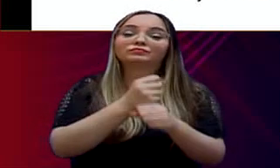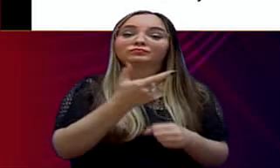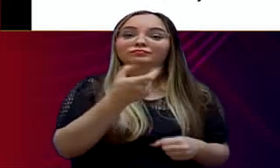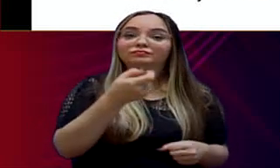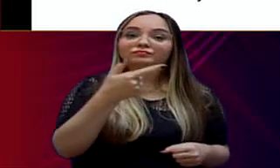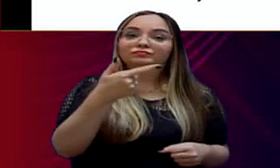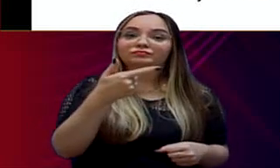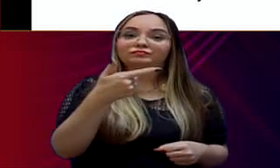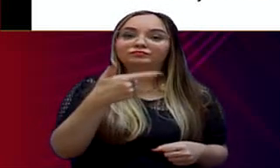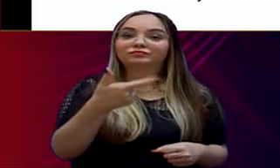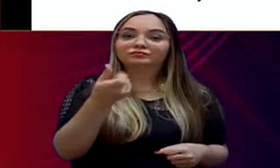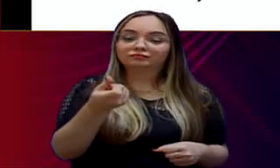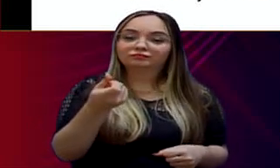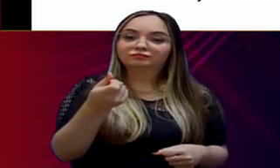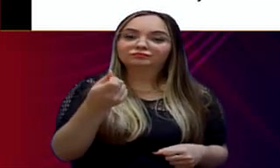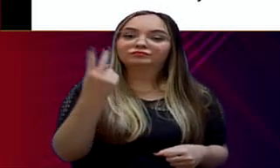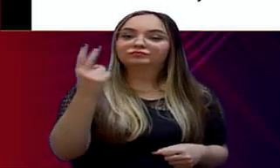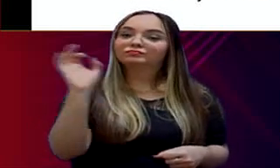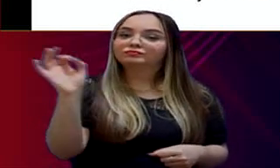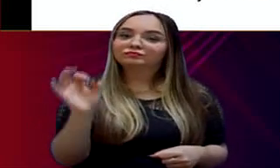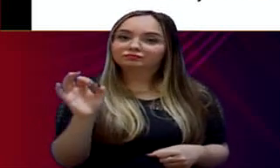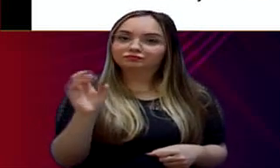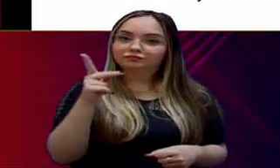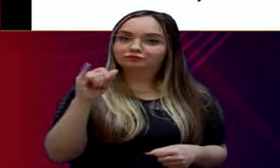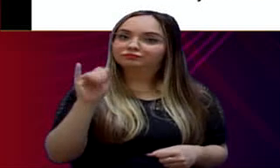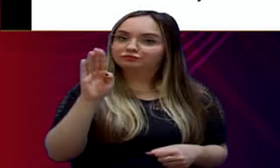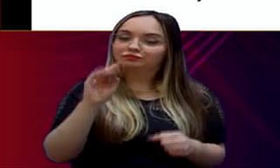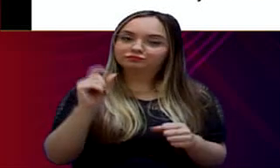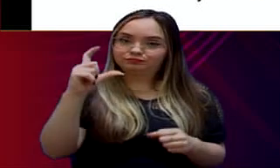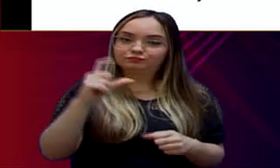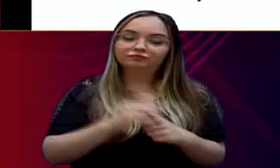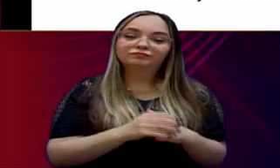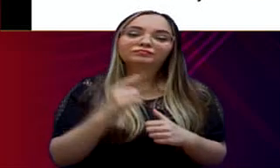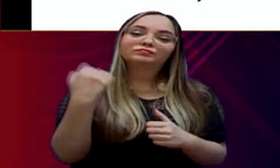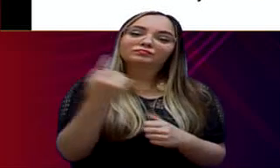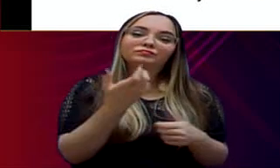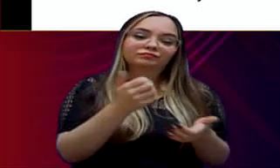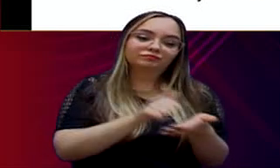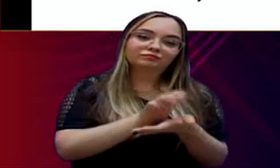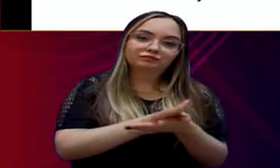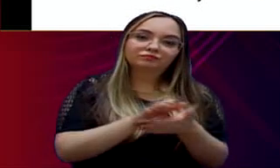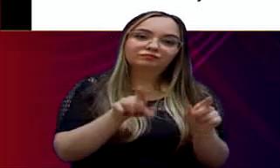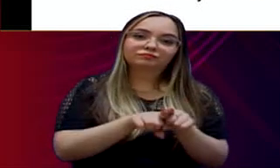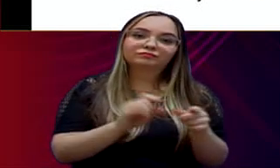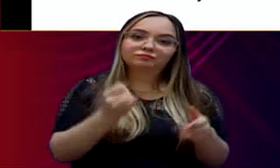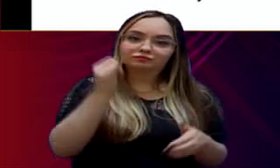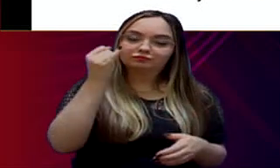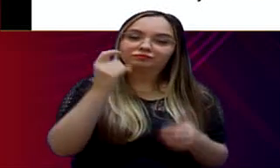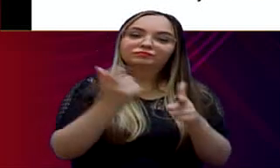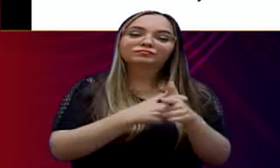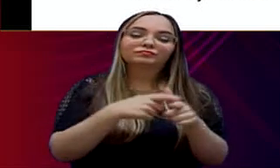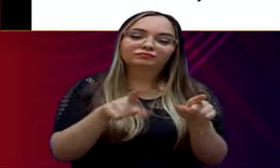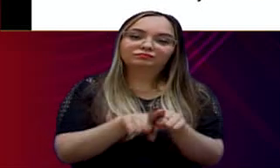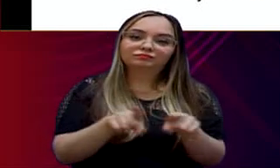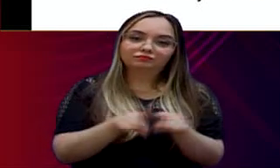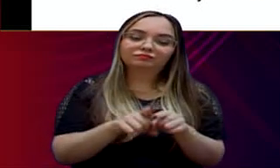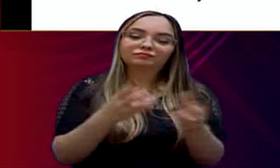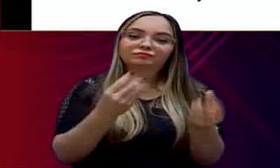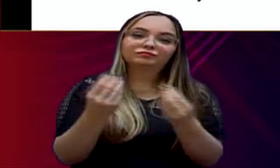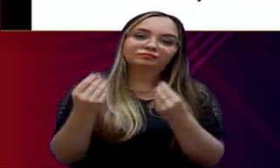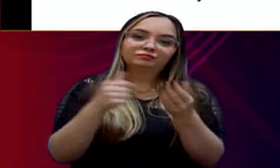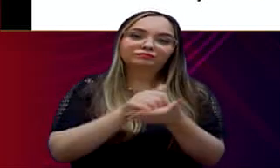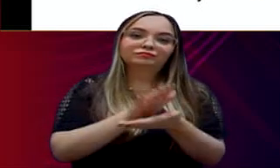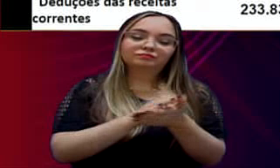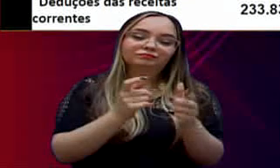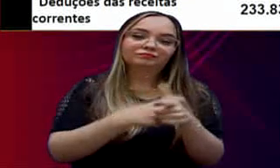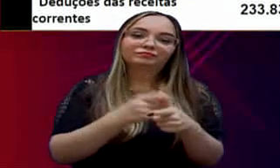os impostos são compostos do seu valor principal de multas e juros dívida ativa também de multas e juros